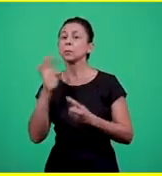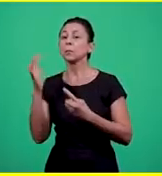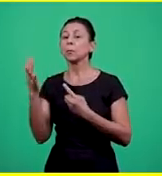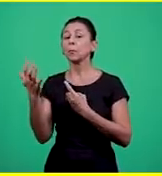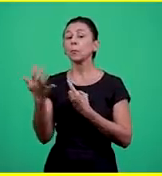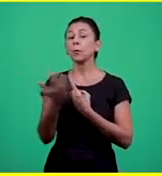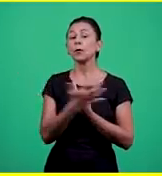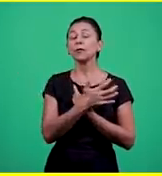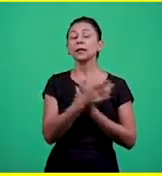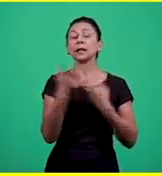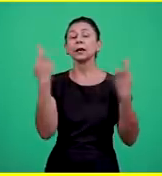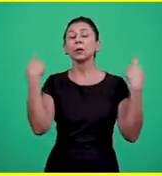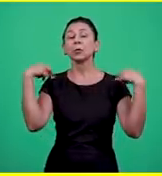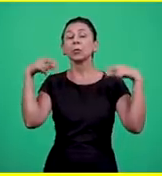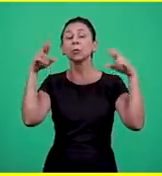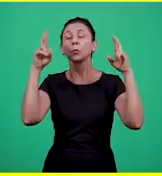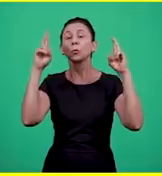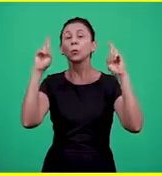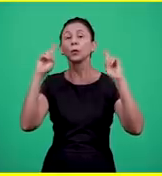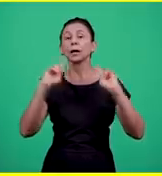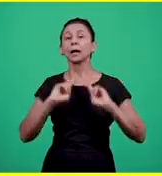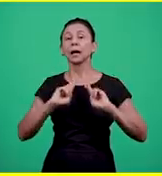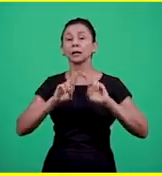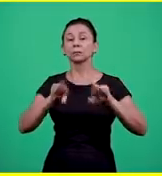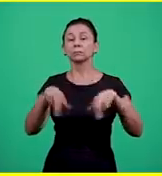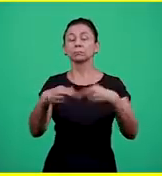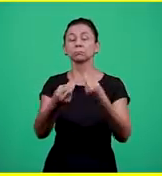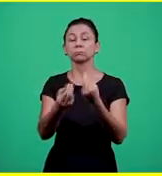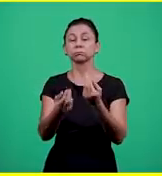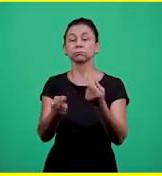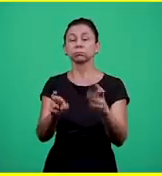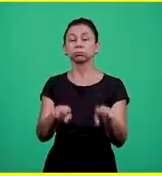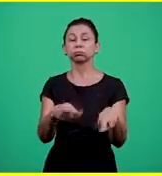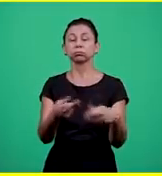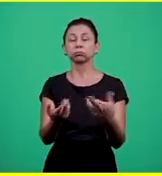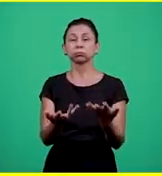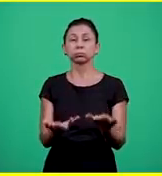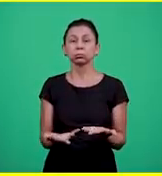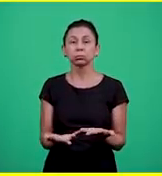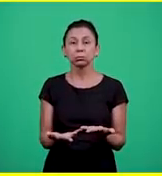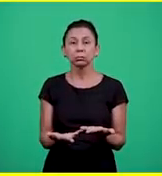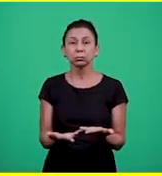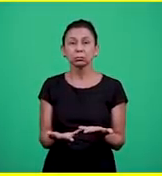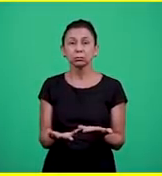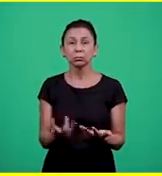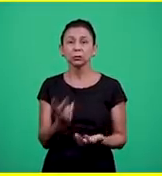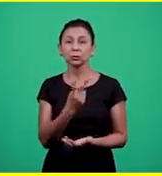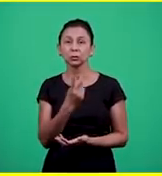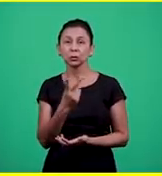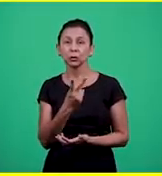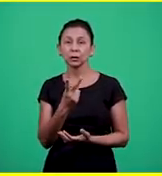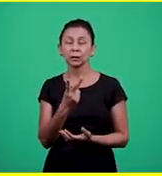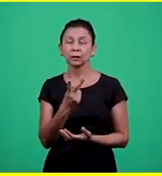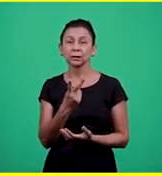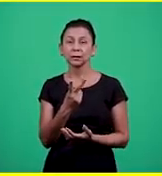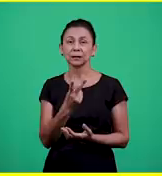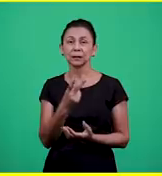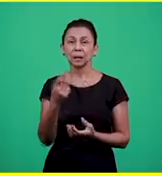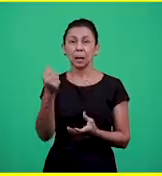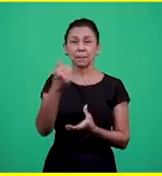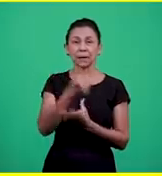si o cordeiro para o holocausto, meu filho. Assim, caminharam ambos